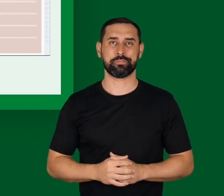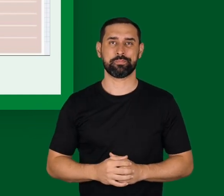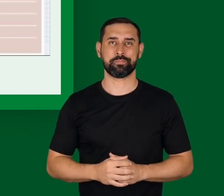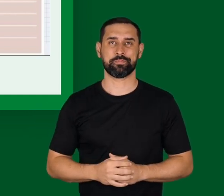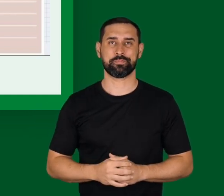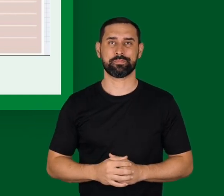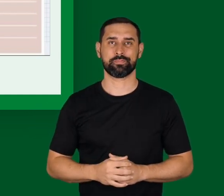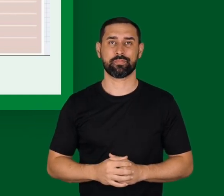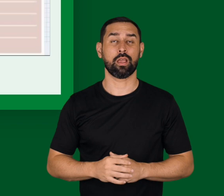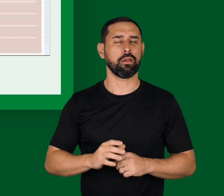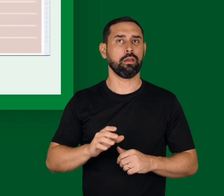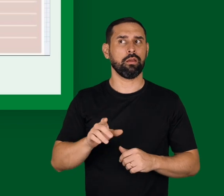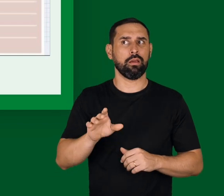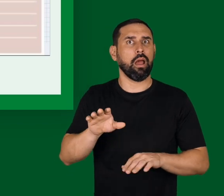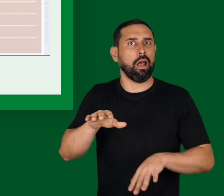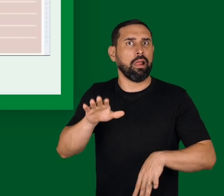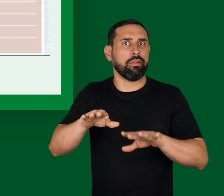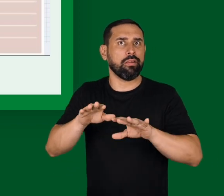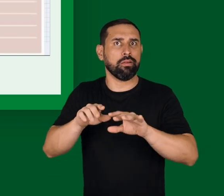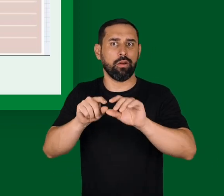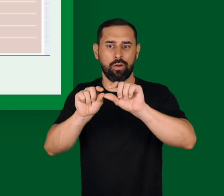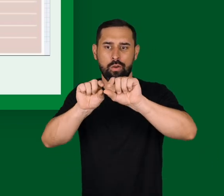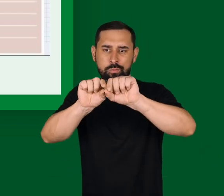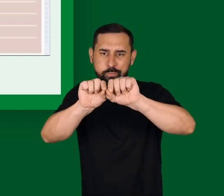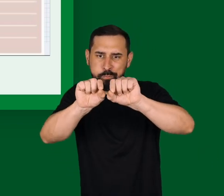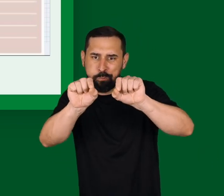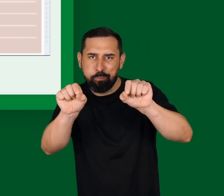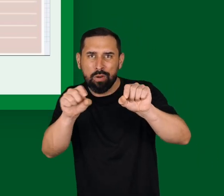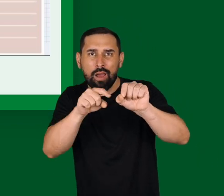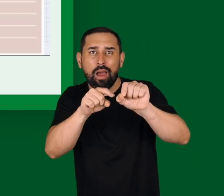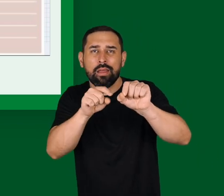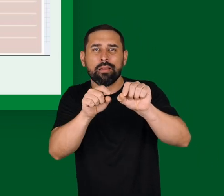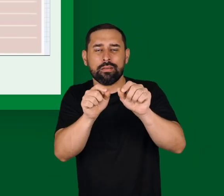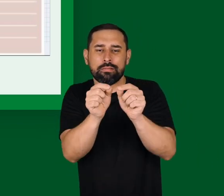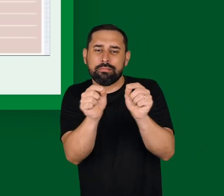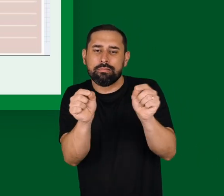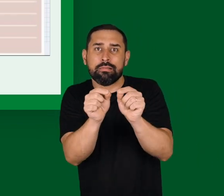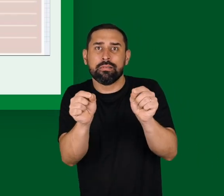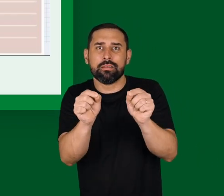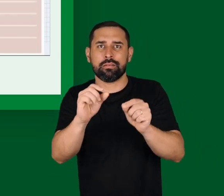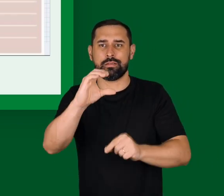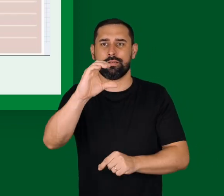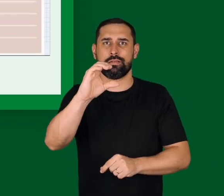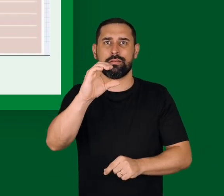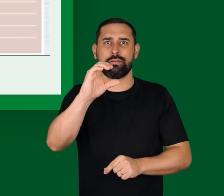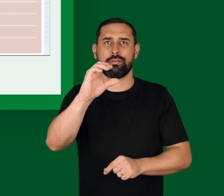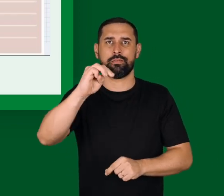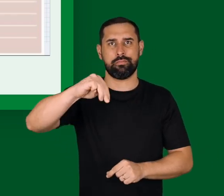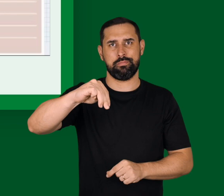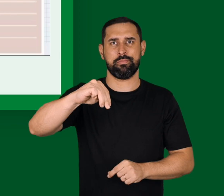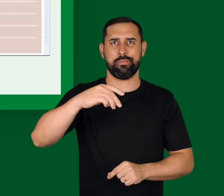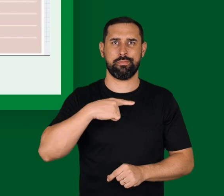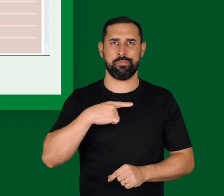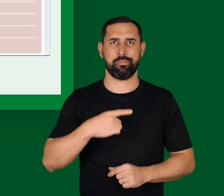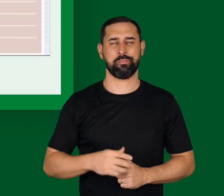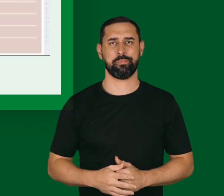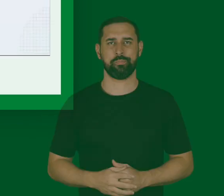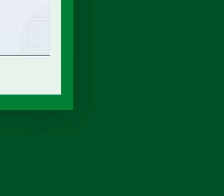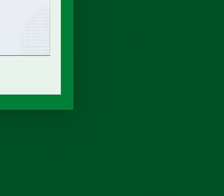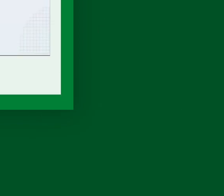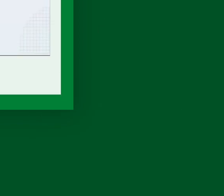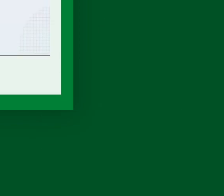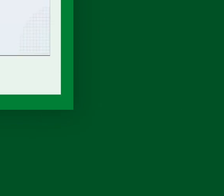tamanho que a gente vai fixar no lábio daquela criança. Né? E em sempre os tubos são marcados em centímetros,